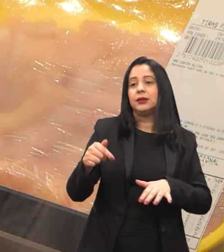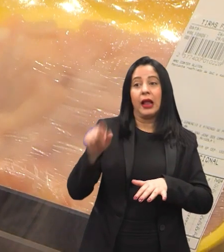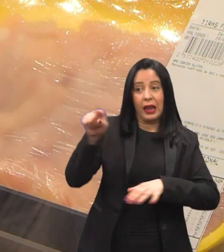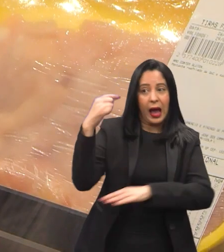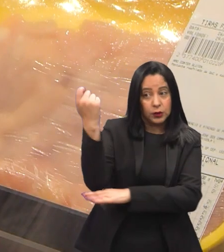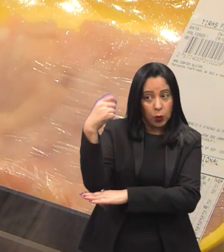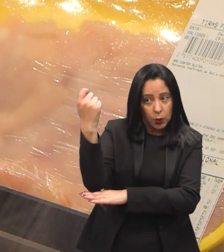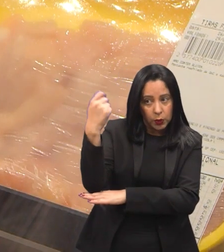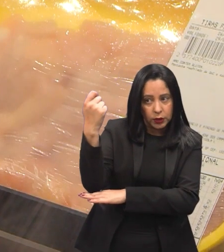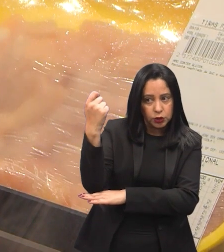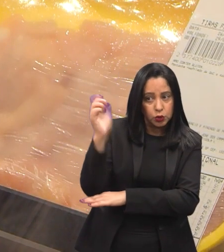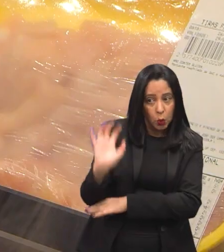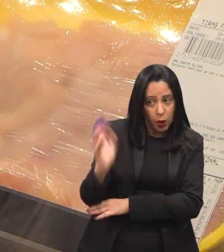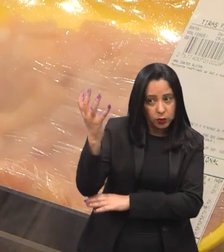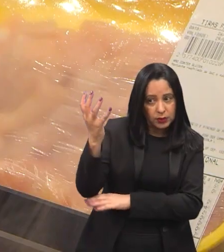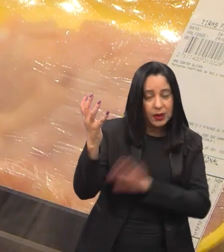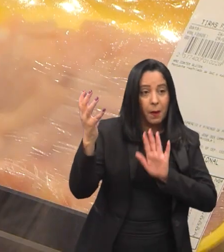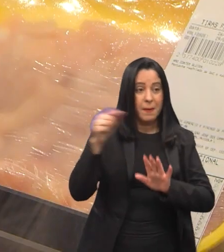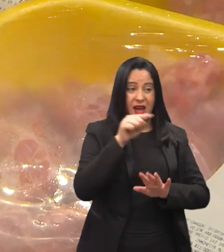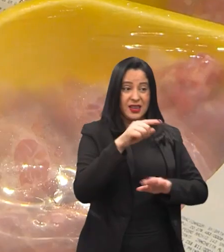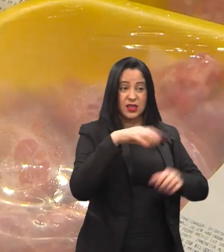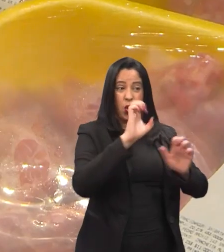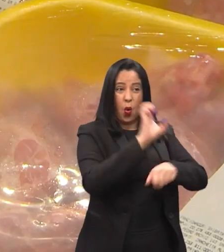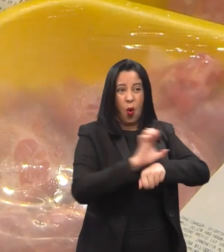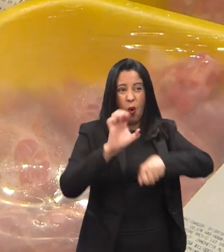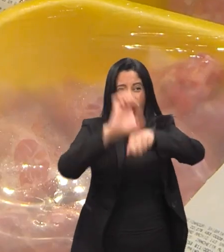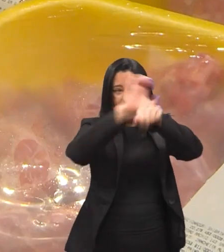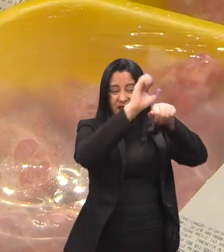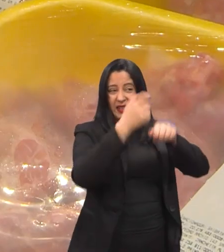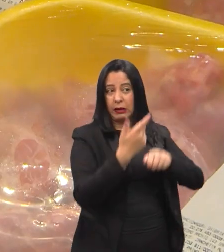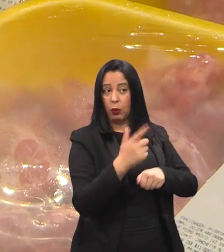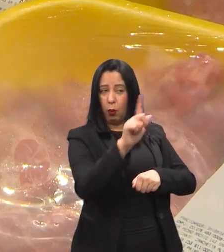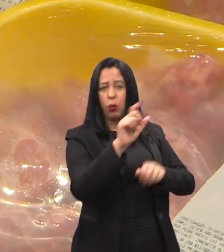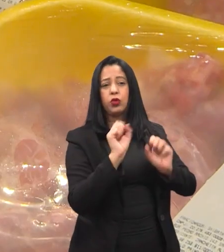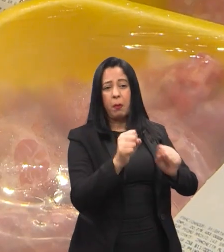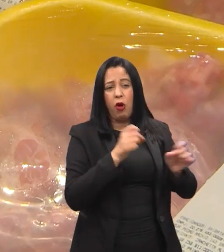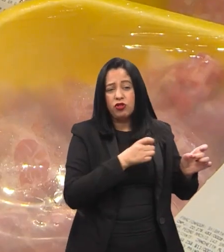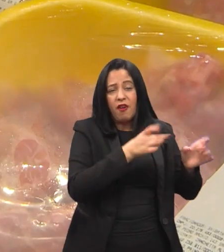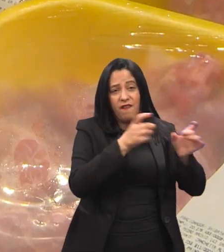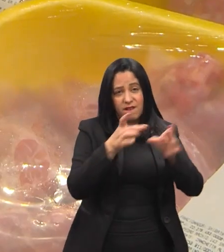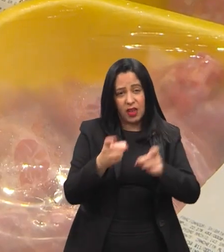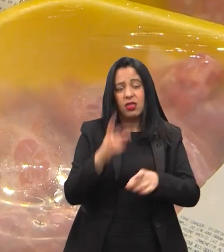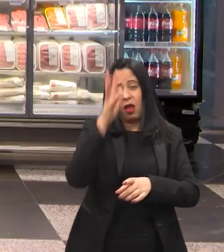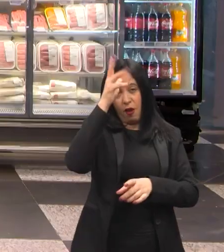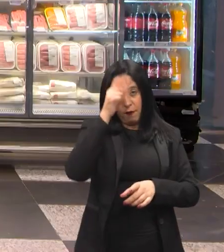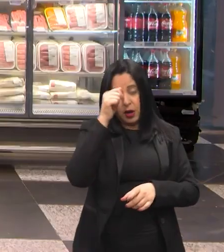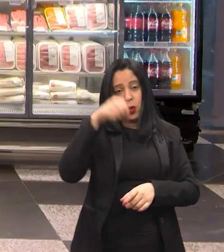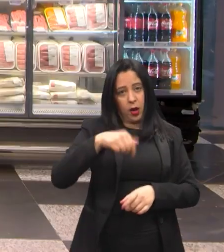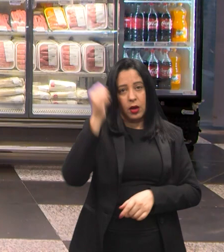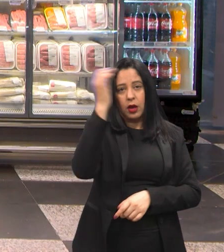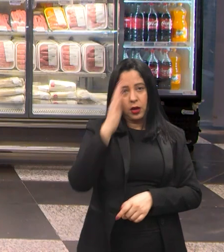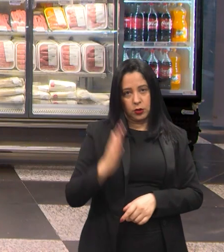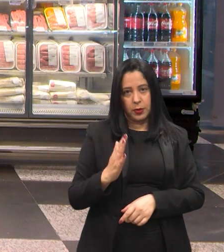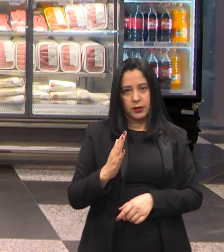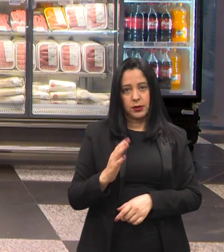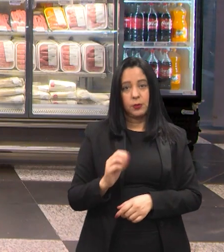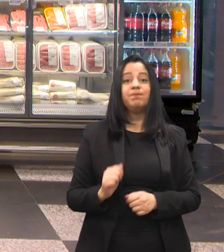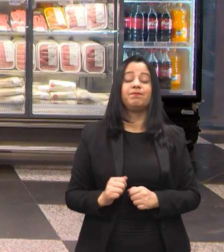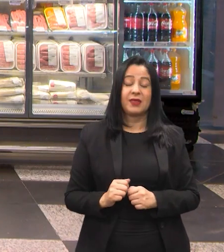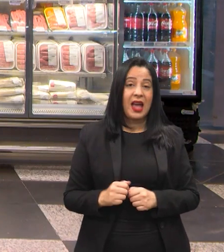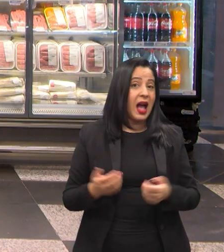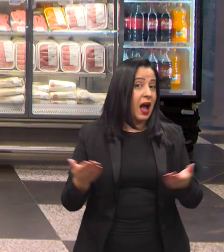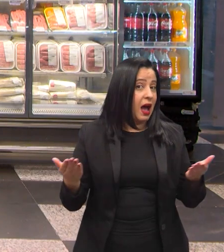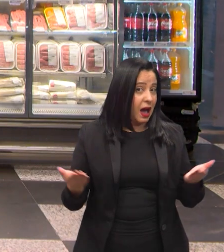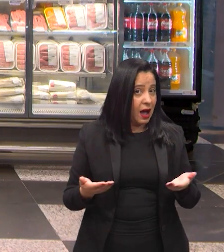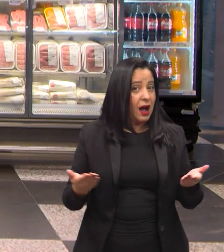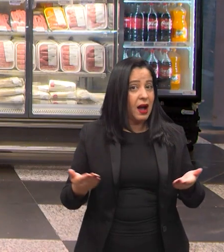não impede que os outros estados produtores parem de comercializar o frango dentro do país. Com mais produtos disponíveis